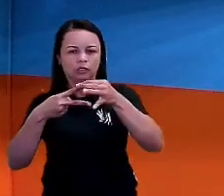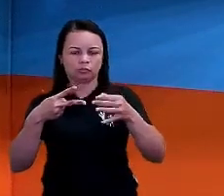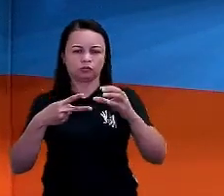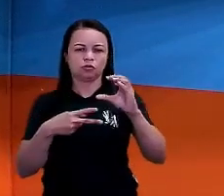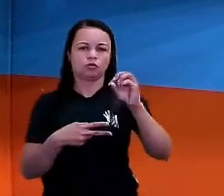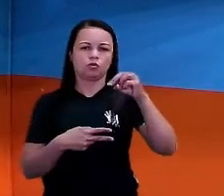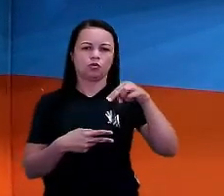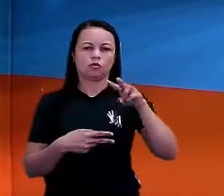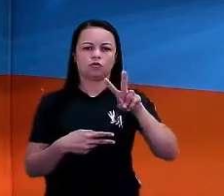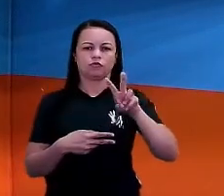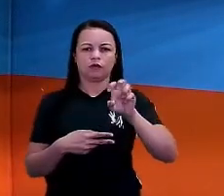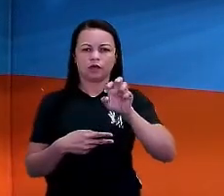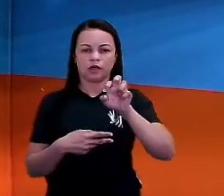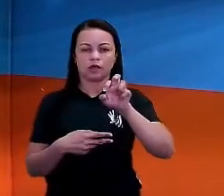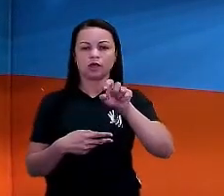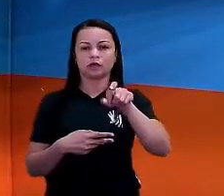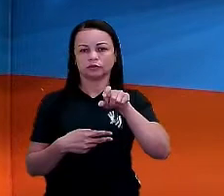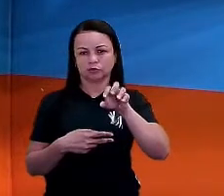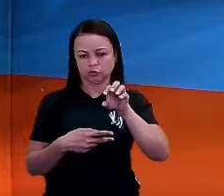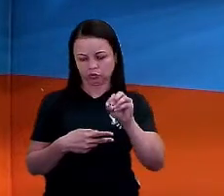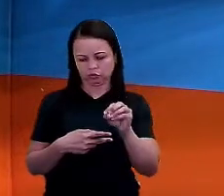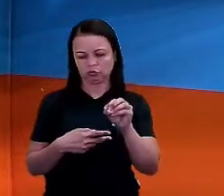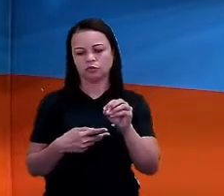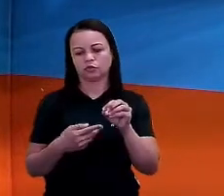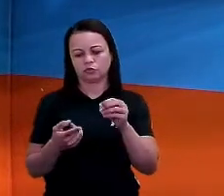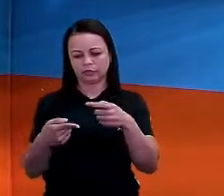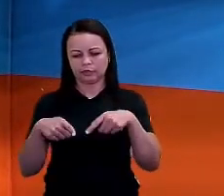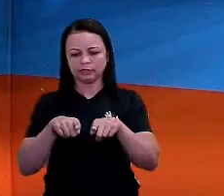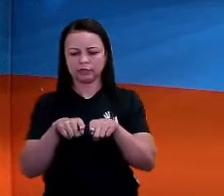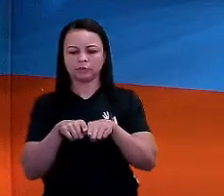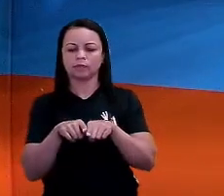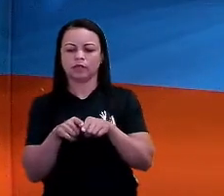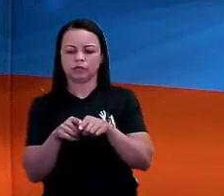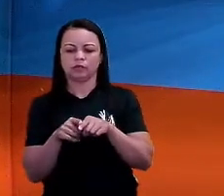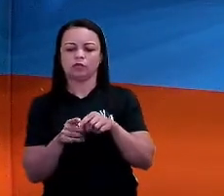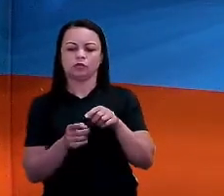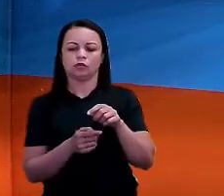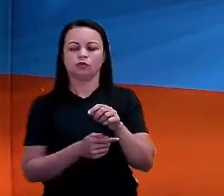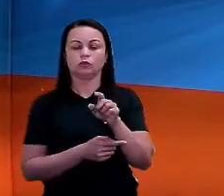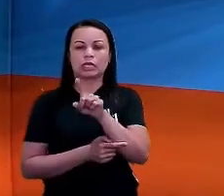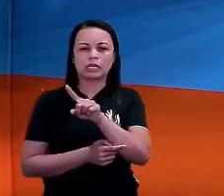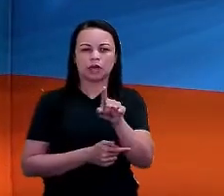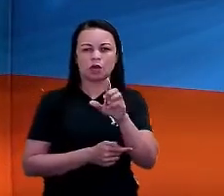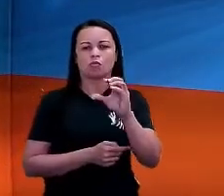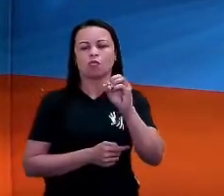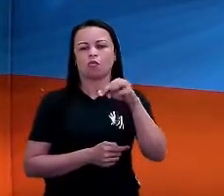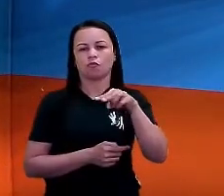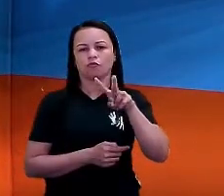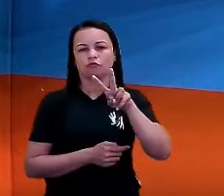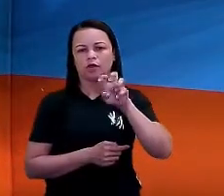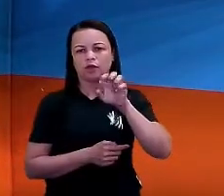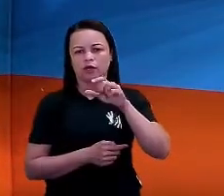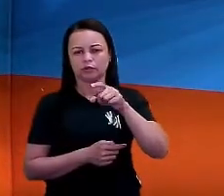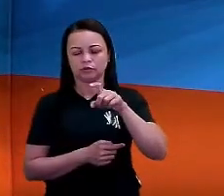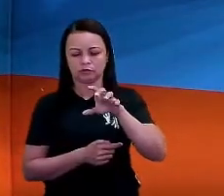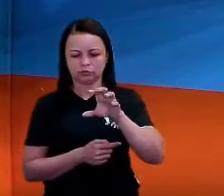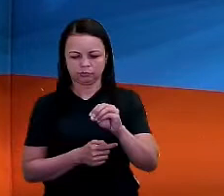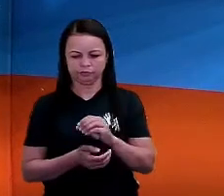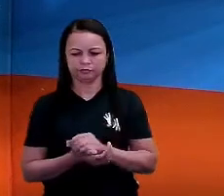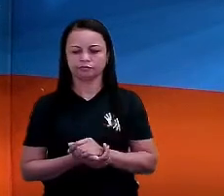convexo, e a gente pode chamar o não convexo de côncavo, tá? Um polígono convexo é um polígono